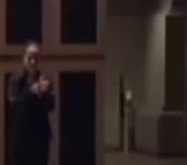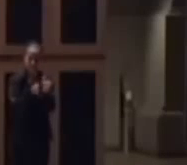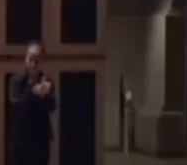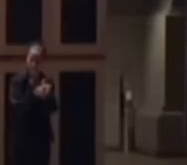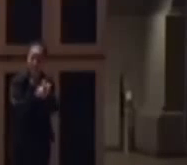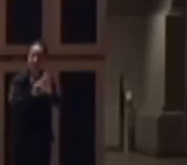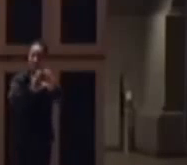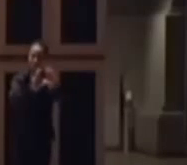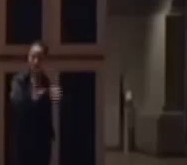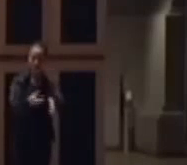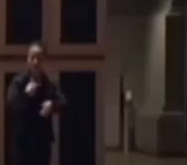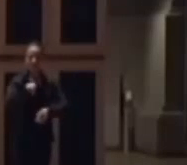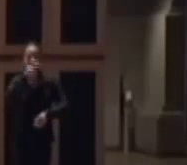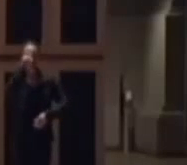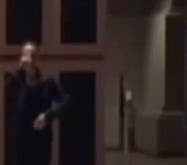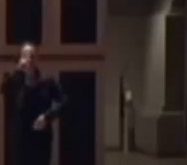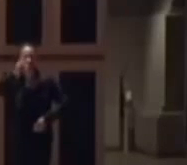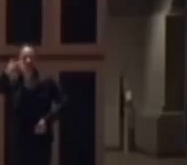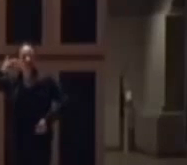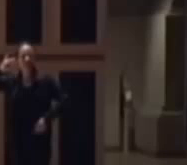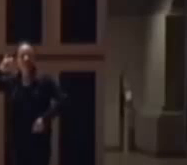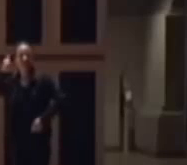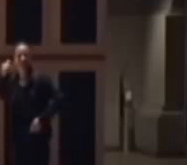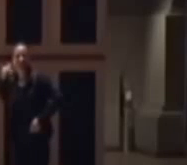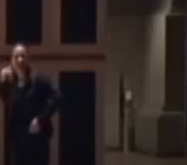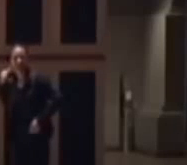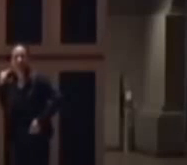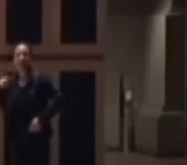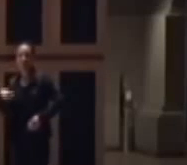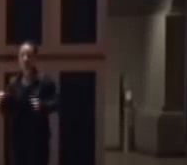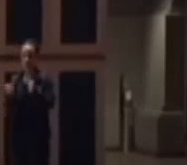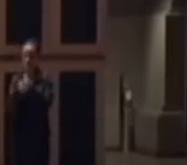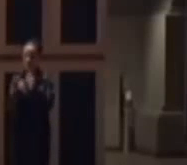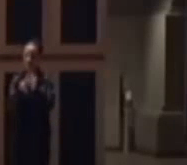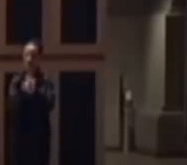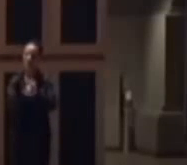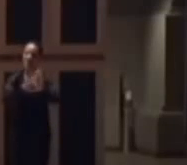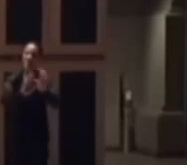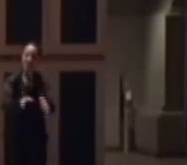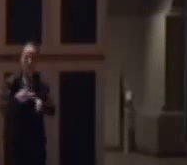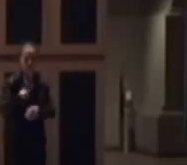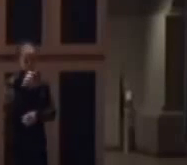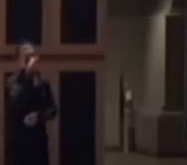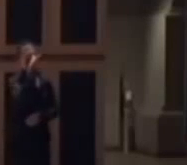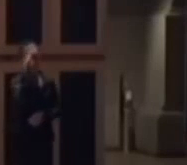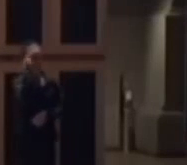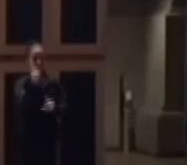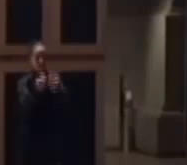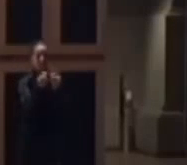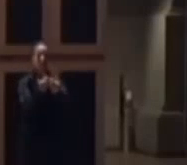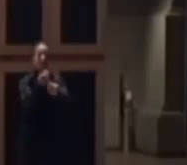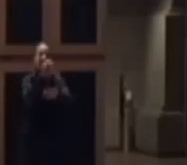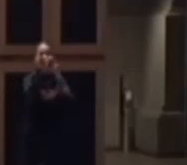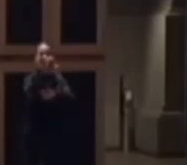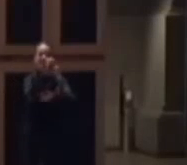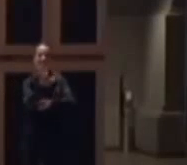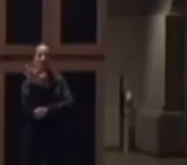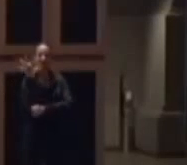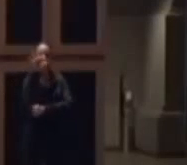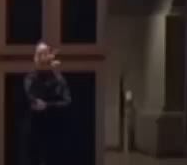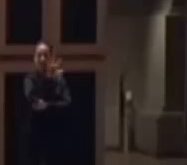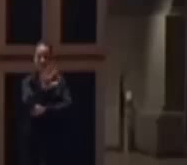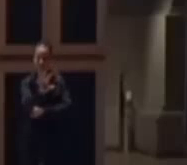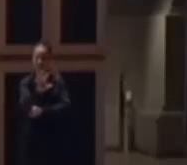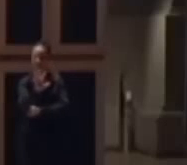da insurreição, mas isso, evidentemente, é uma crítica bastante construtiva. É um estado com muitas inovações. E a gente vê,